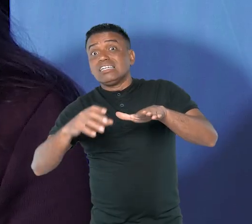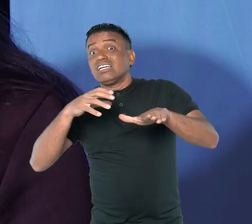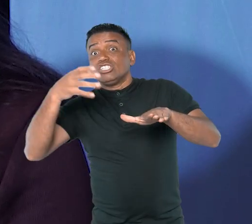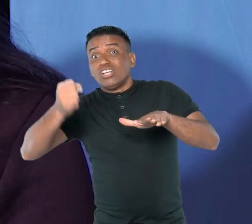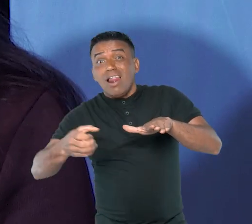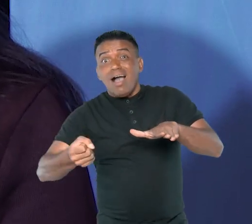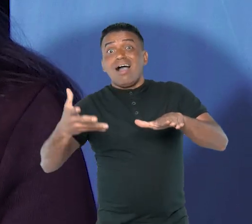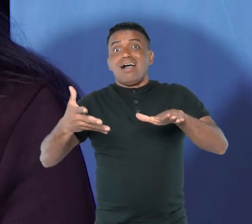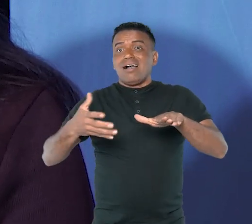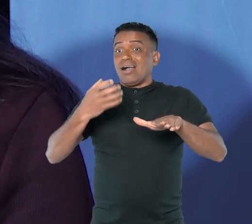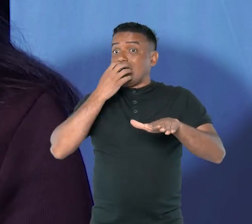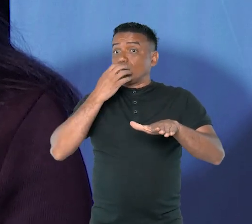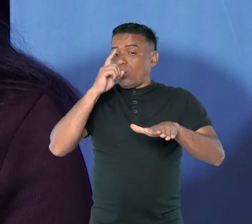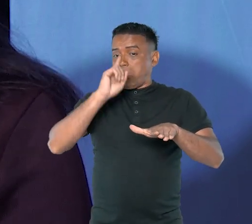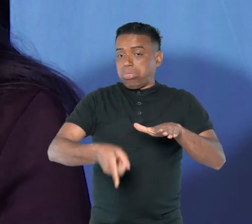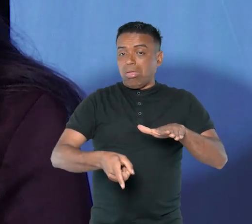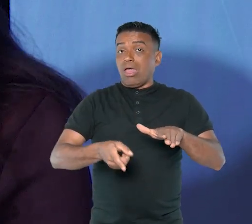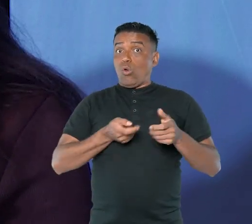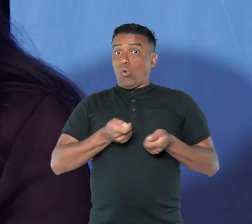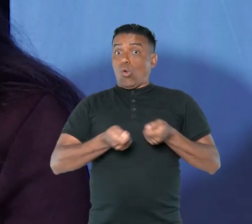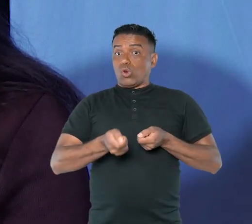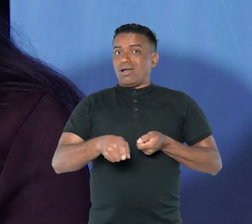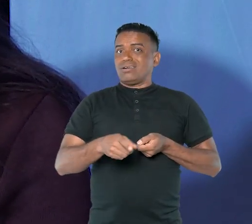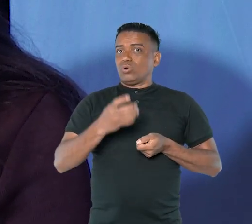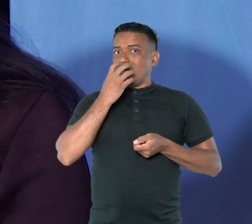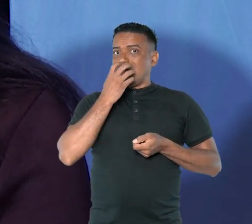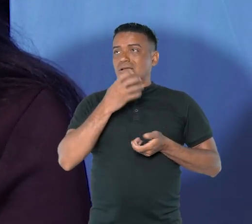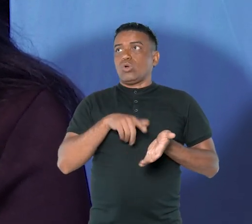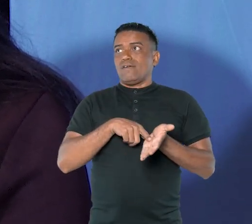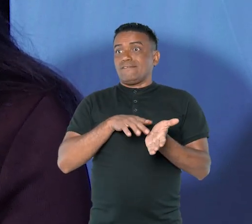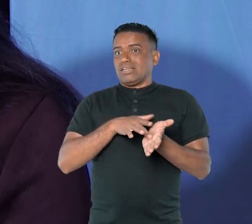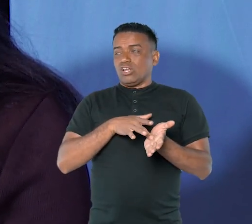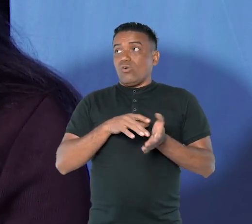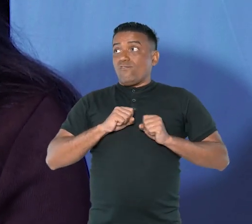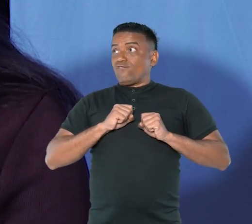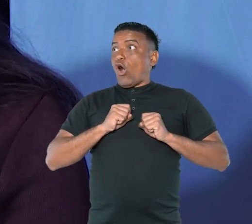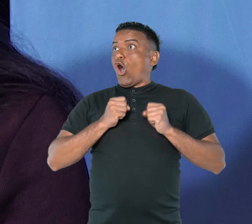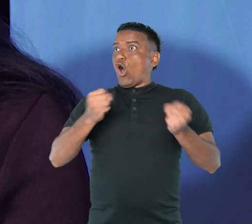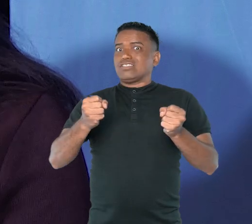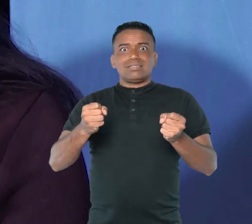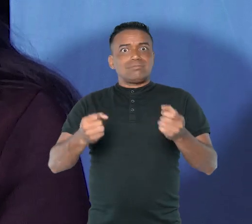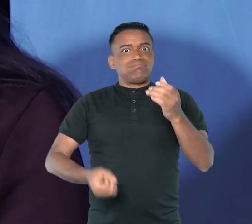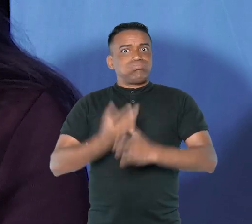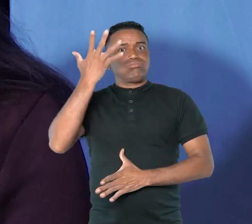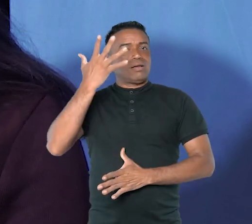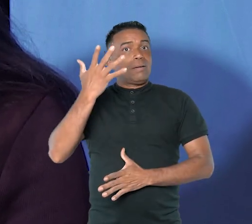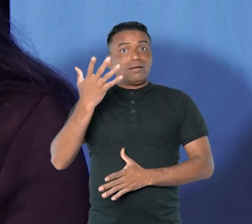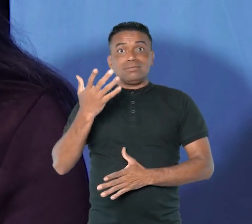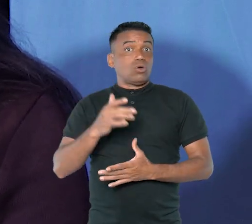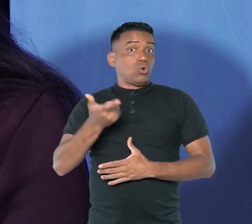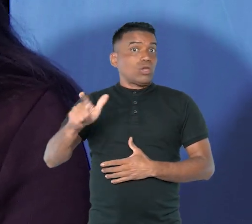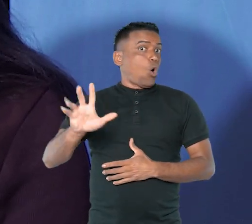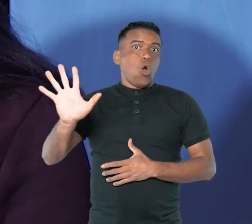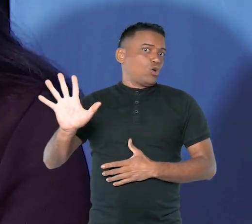rio congelado, com os cães sob meu comando ou fingindo que estão, me fez sentir uma força estranha, como se eu não tivesse